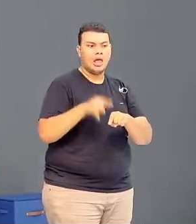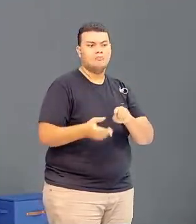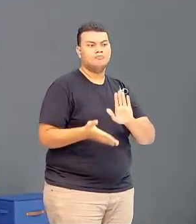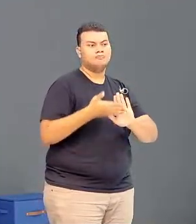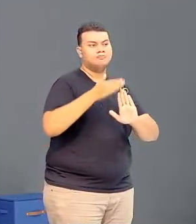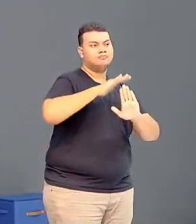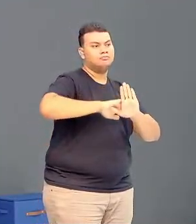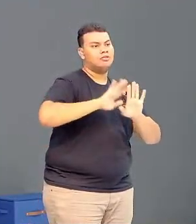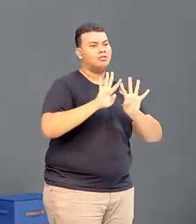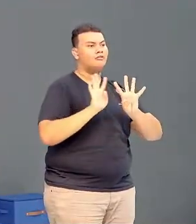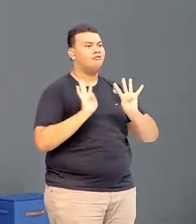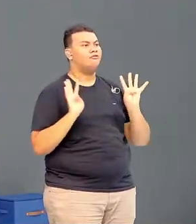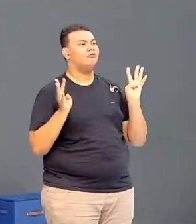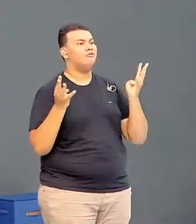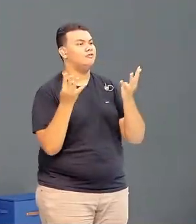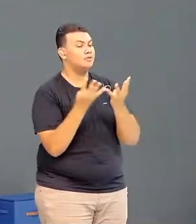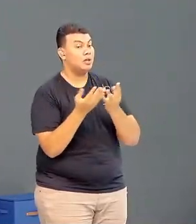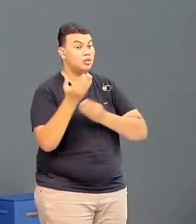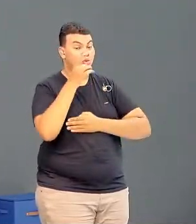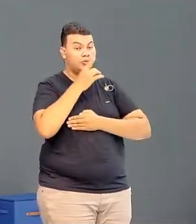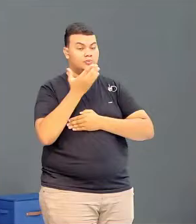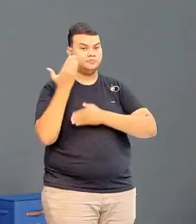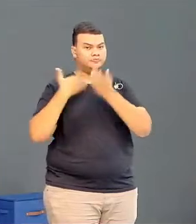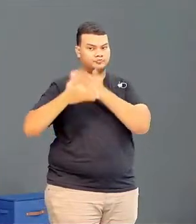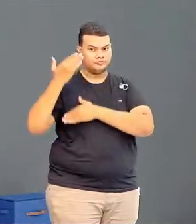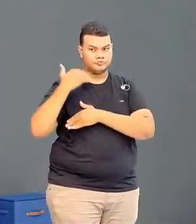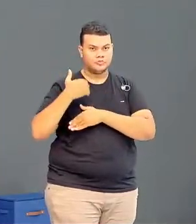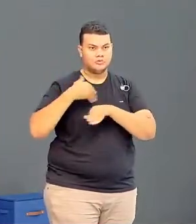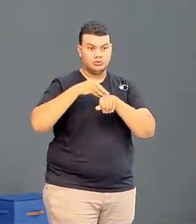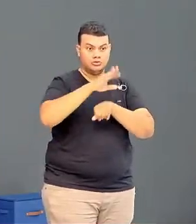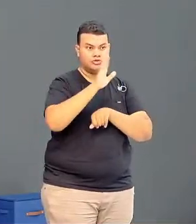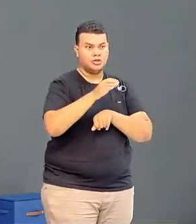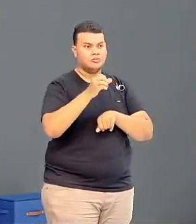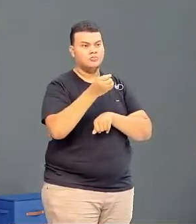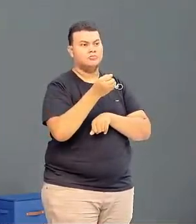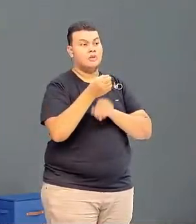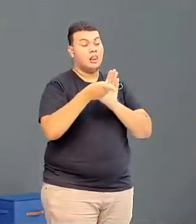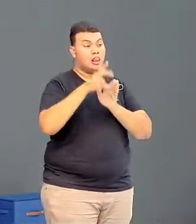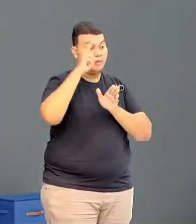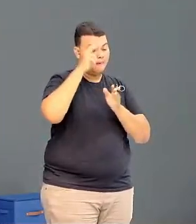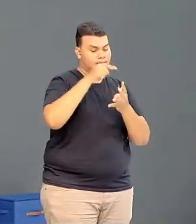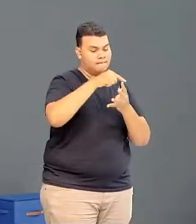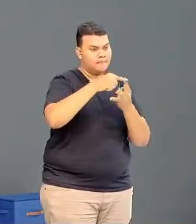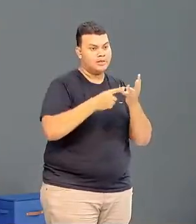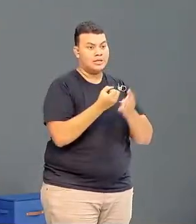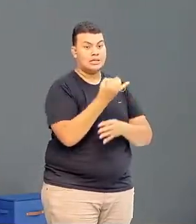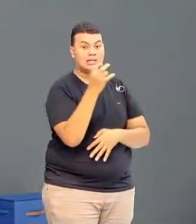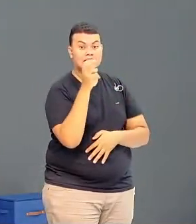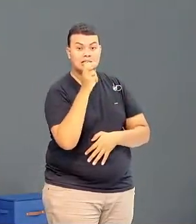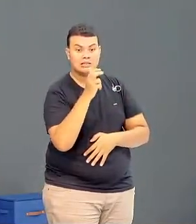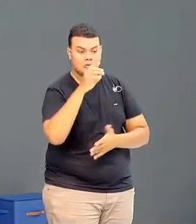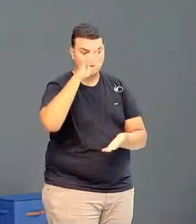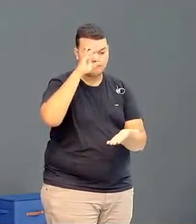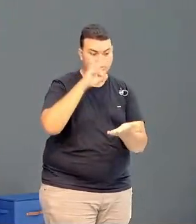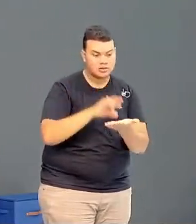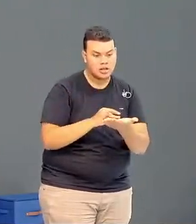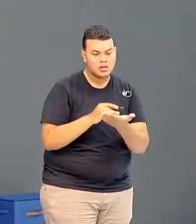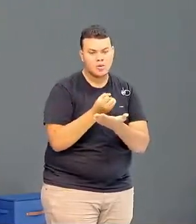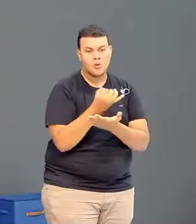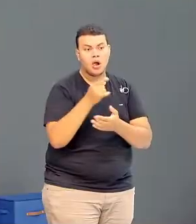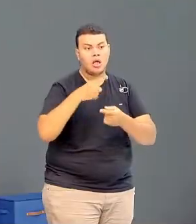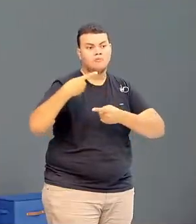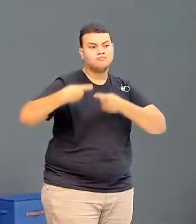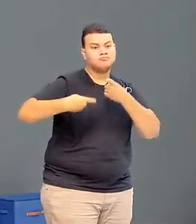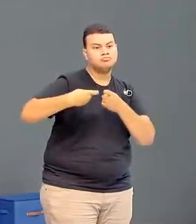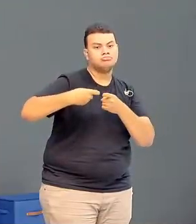Fortalezas. Eu disse domingo passado, quando eu citei sobre 5 grandes verdades da batalha espiritual, a primeira delas